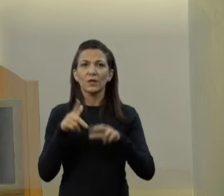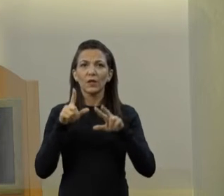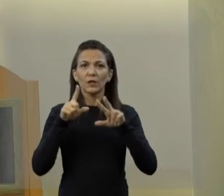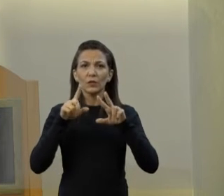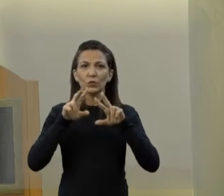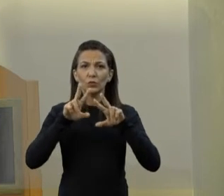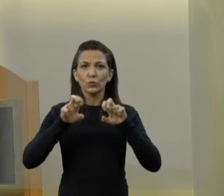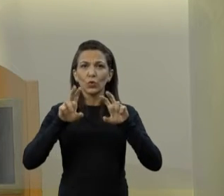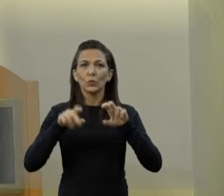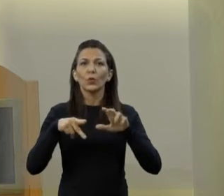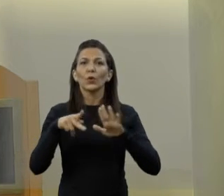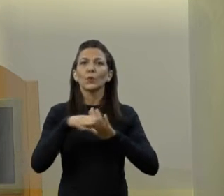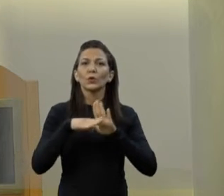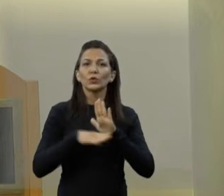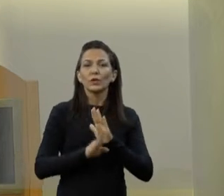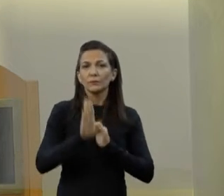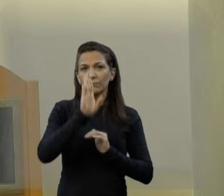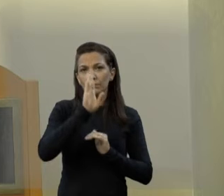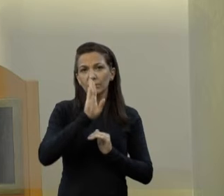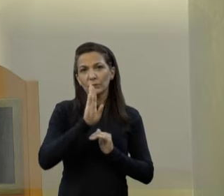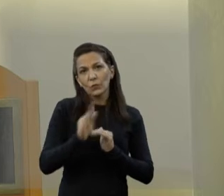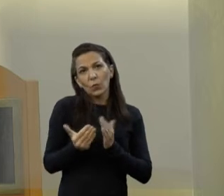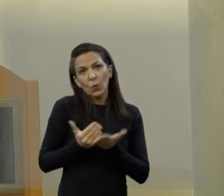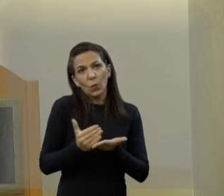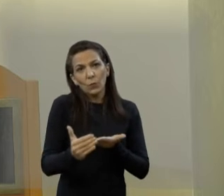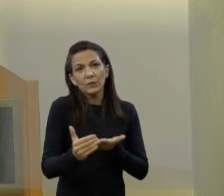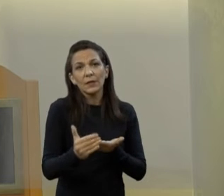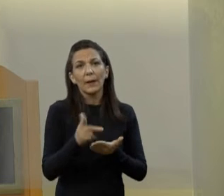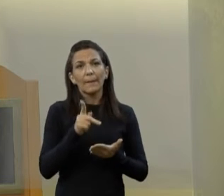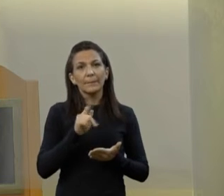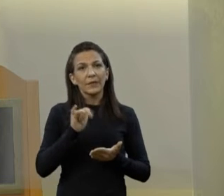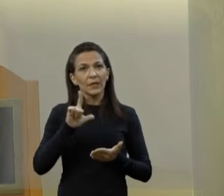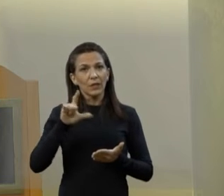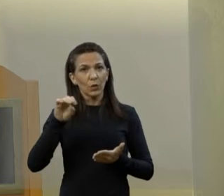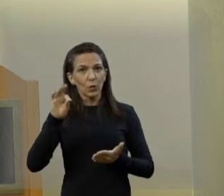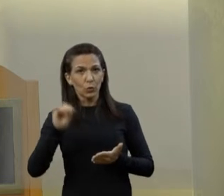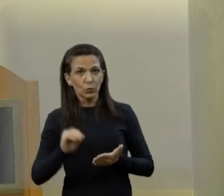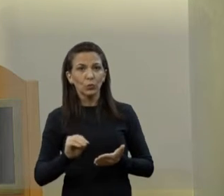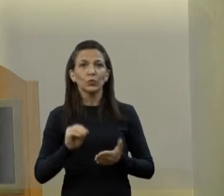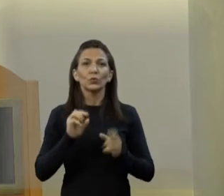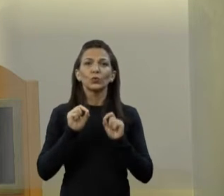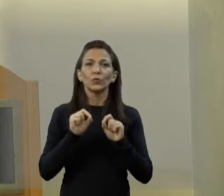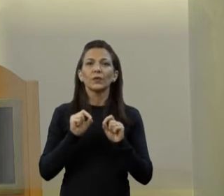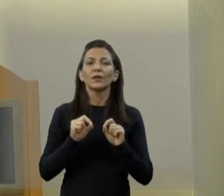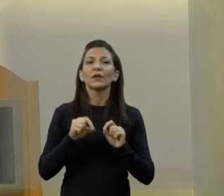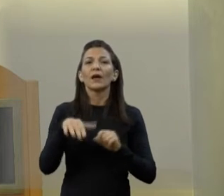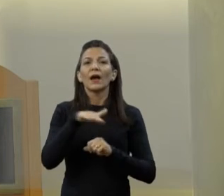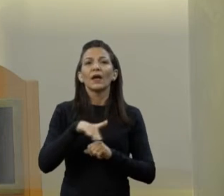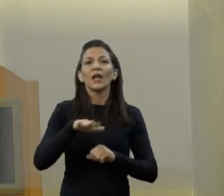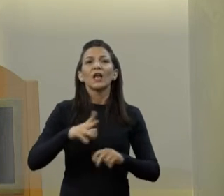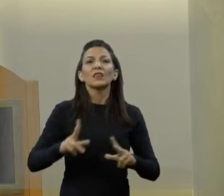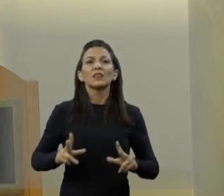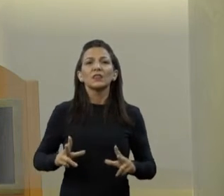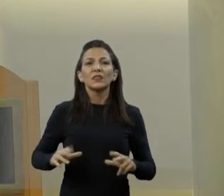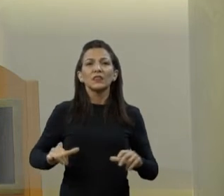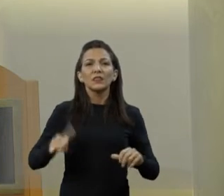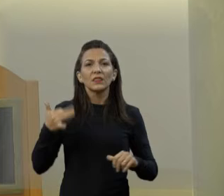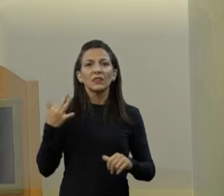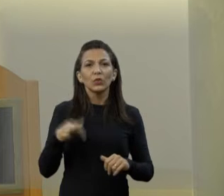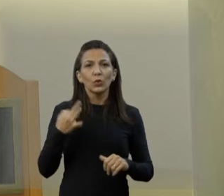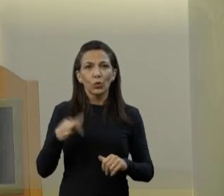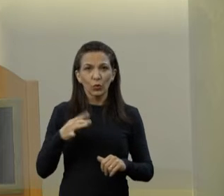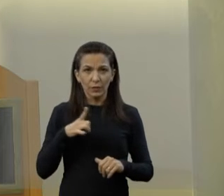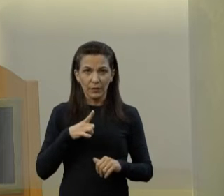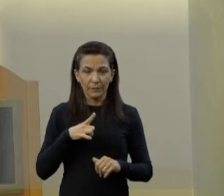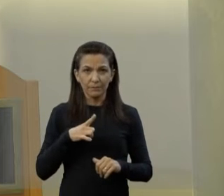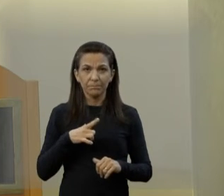um projeto piloto um dos projetos pilotos mais lindos de nossa cidade que chamamos latório da dor segundo